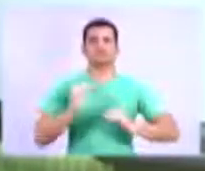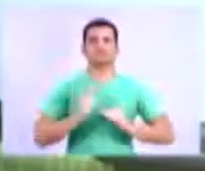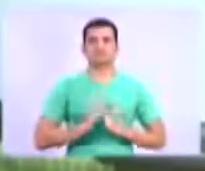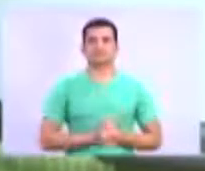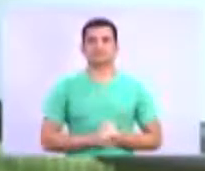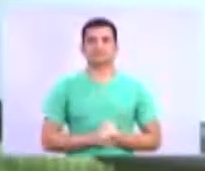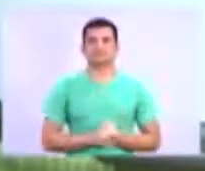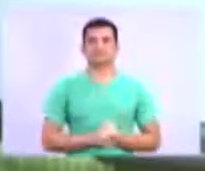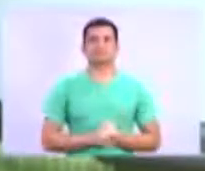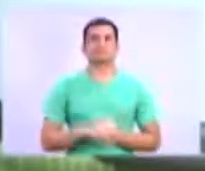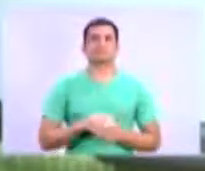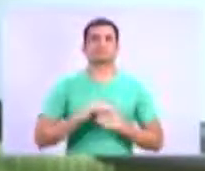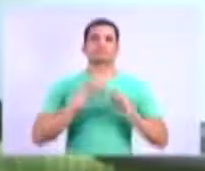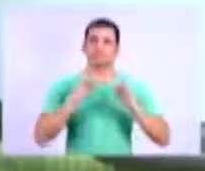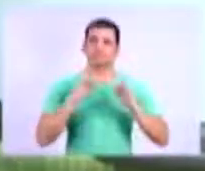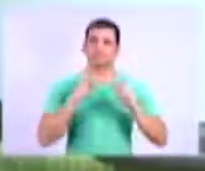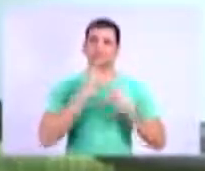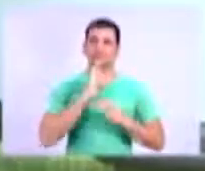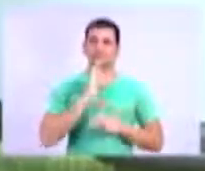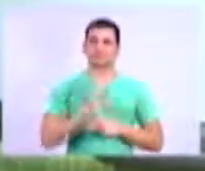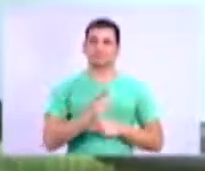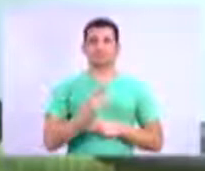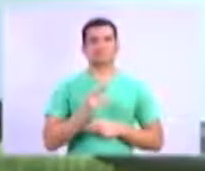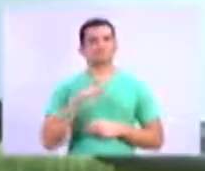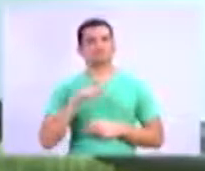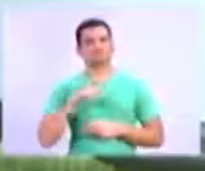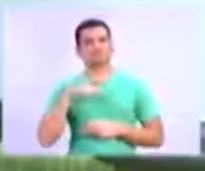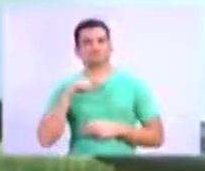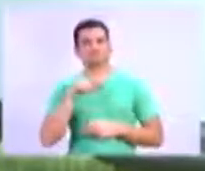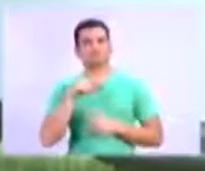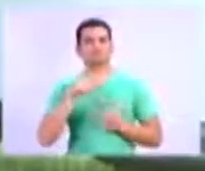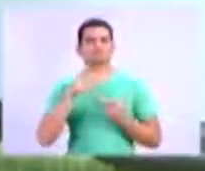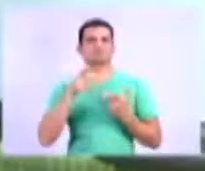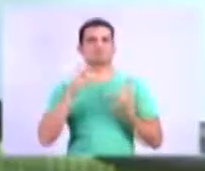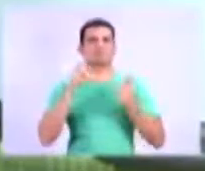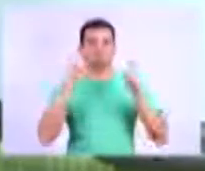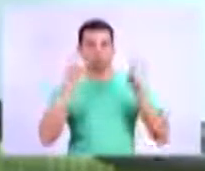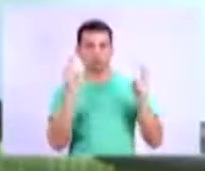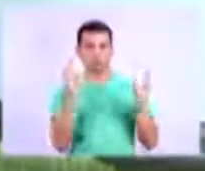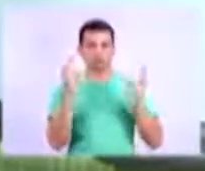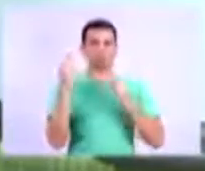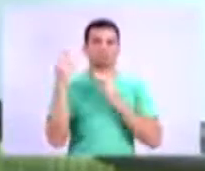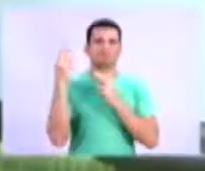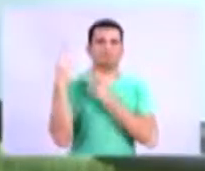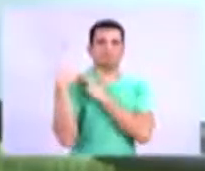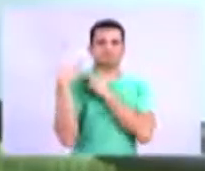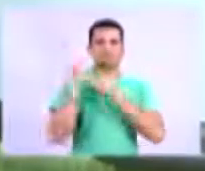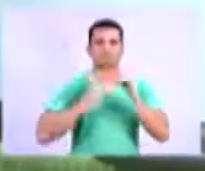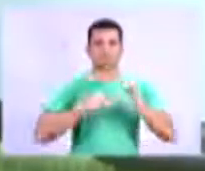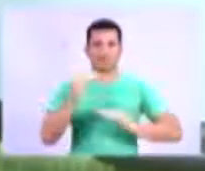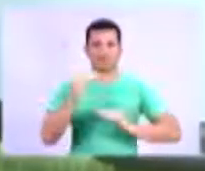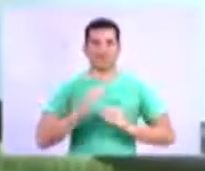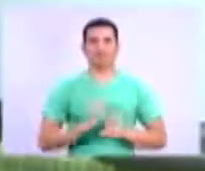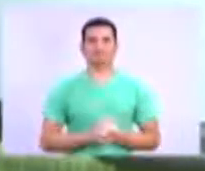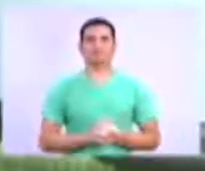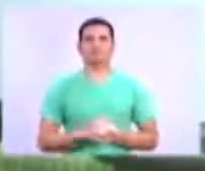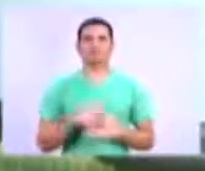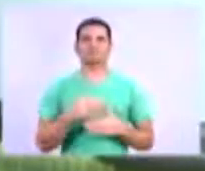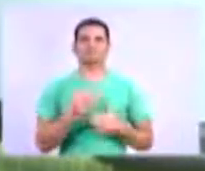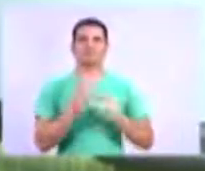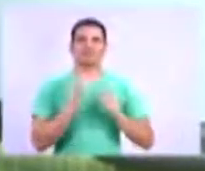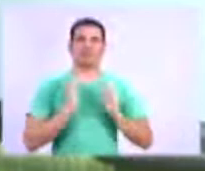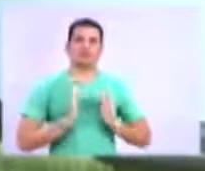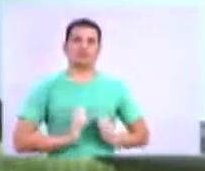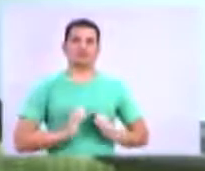interessante que todas as respostas trazem essa questão da responsabilidade profissional. E falando em termos de ética